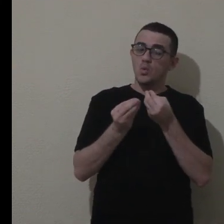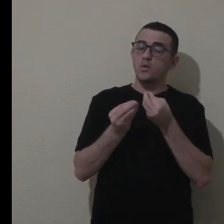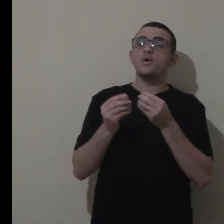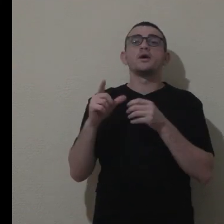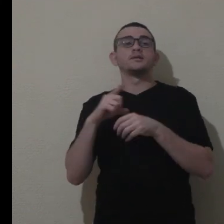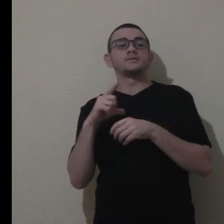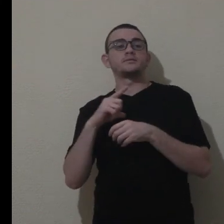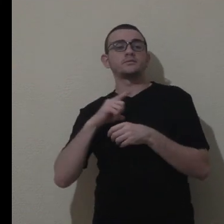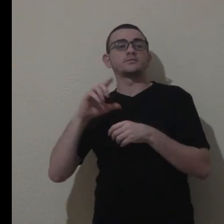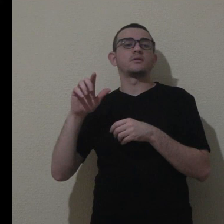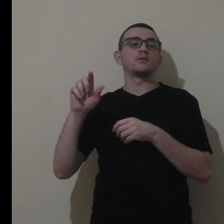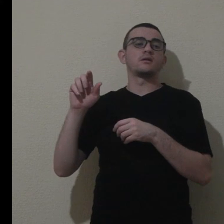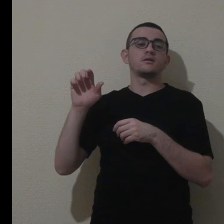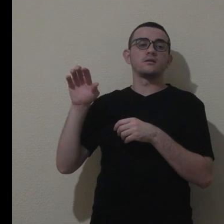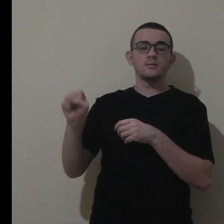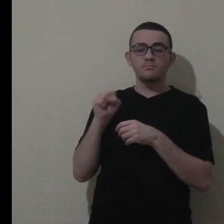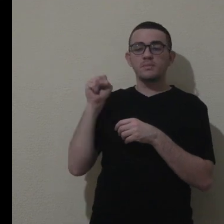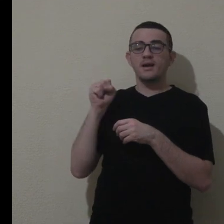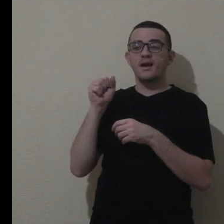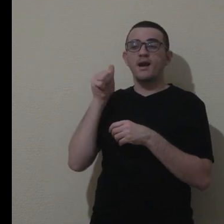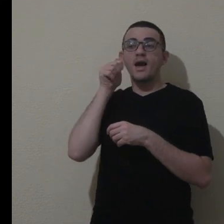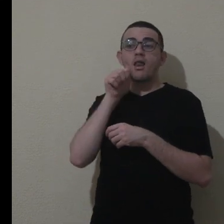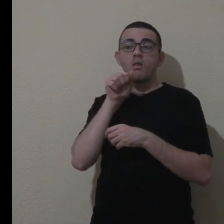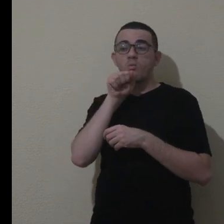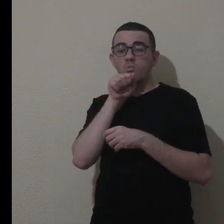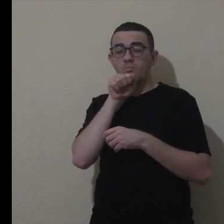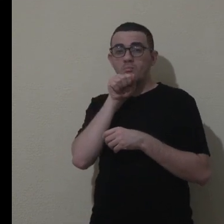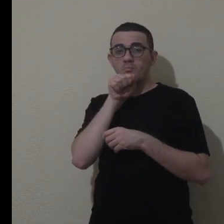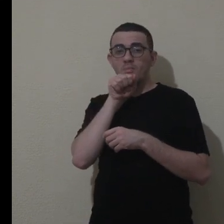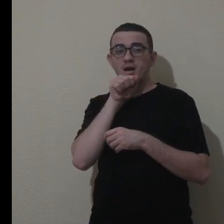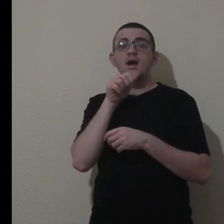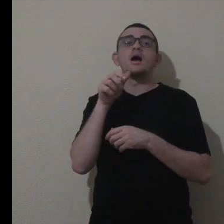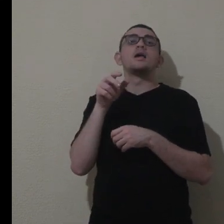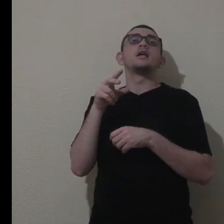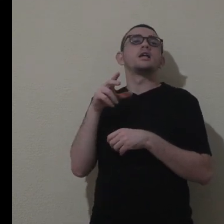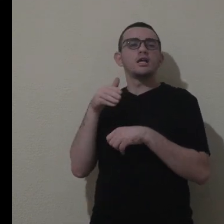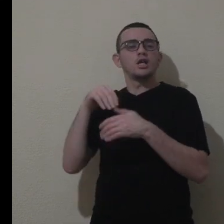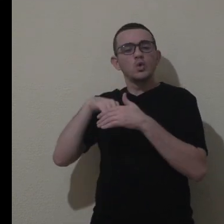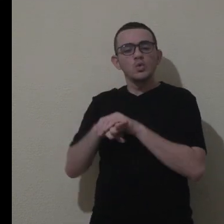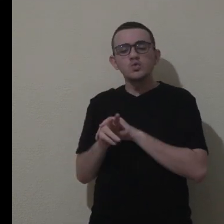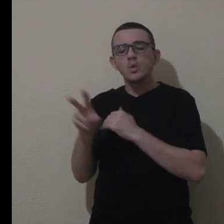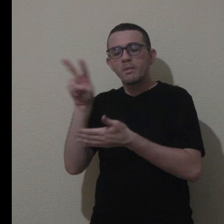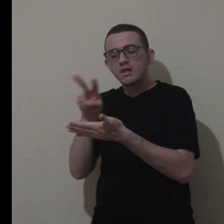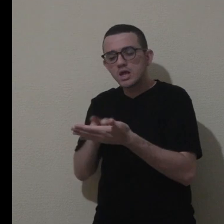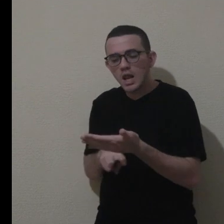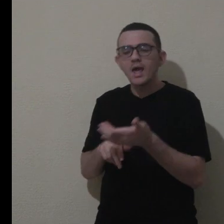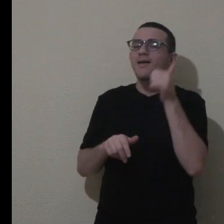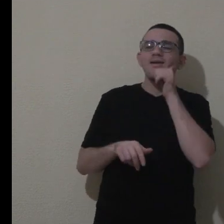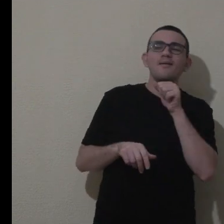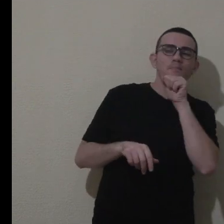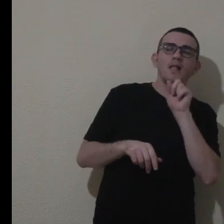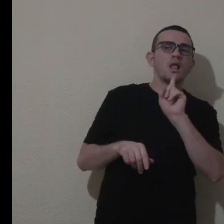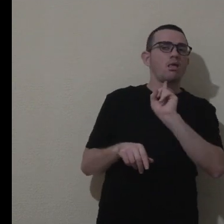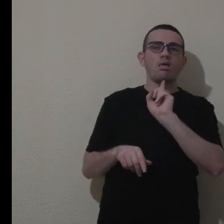eles pegaram, né, mães que tinham costume de ler versus mães que não tinham costume